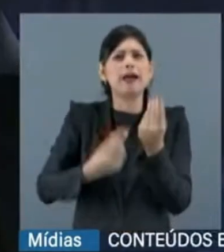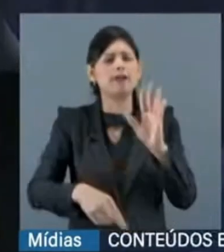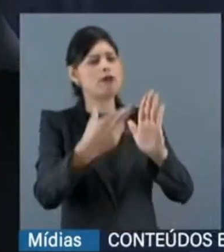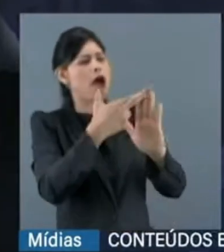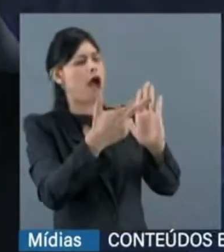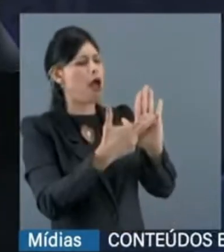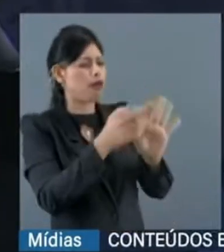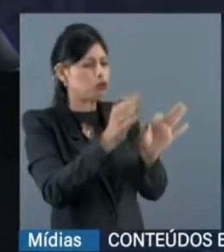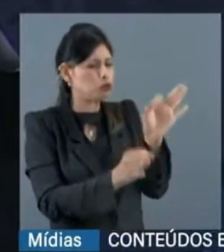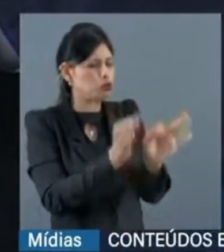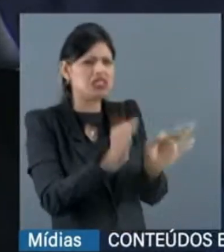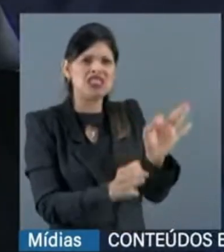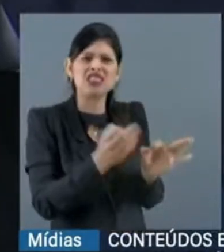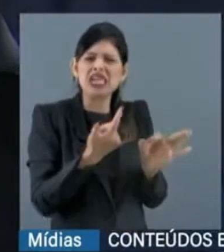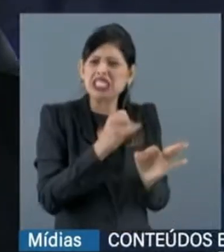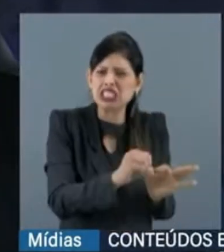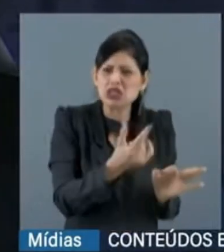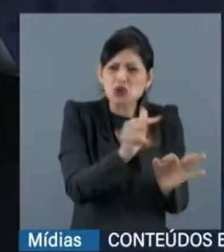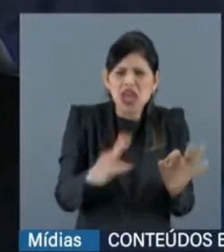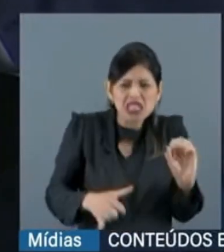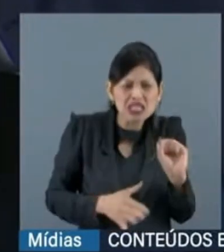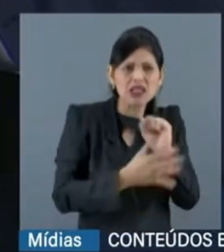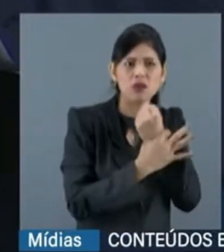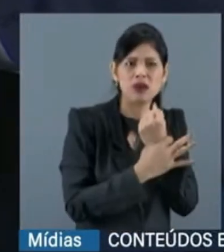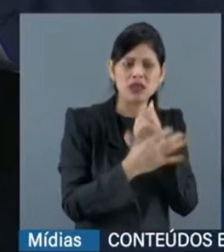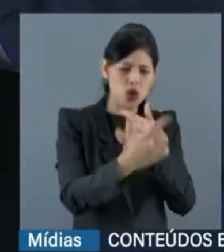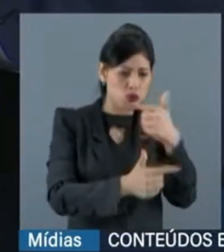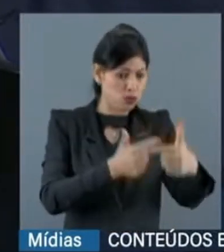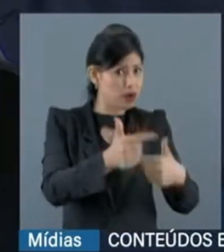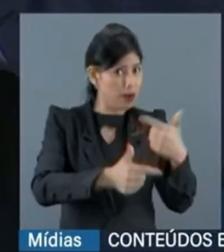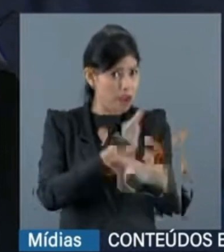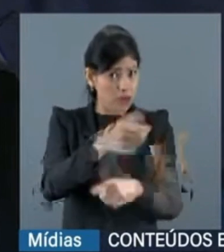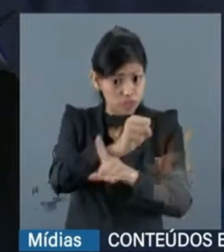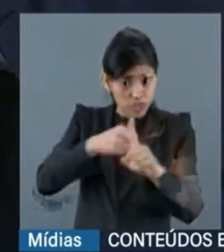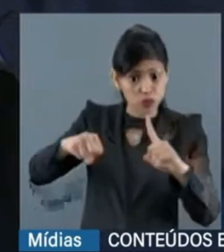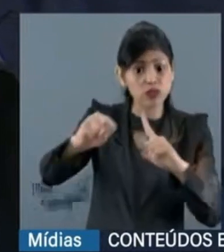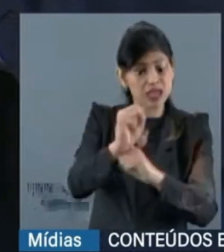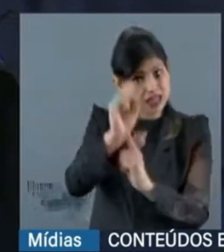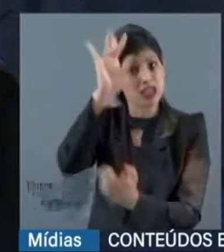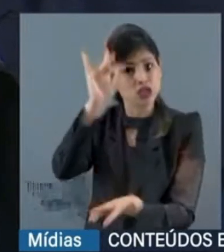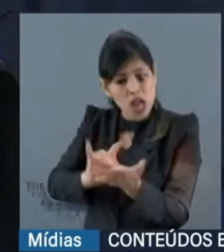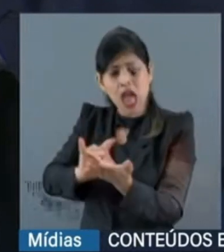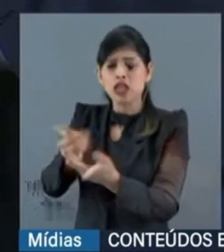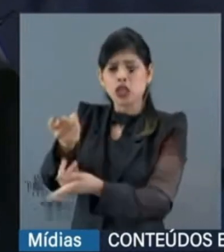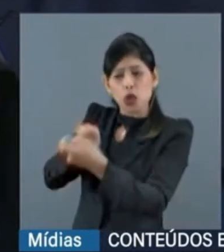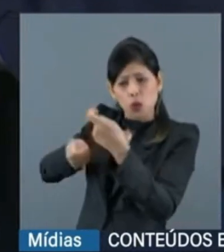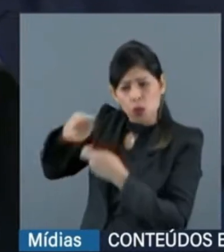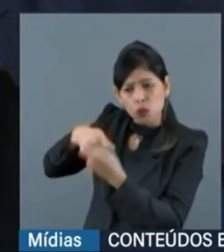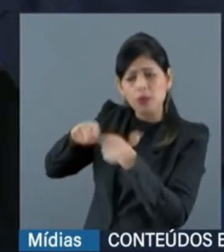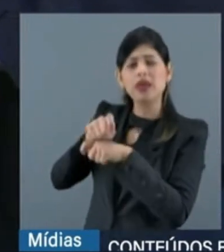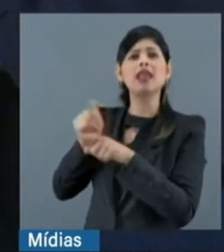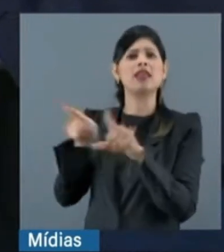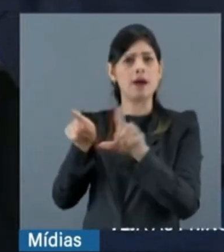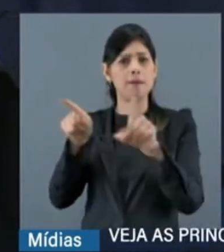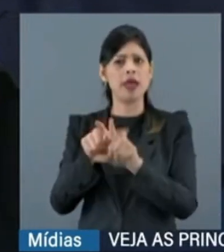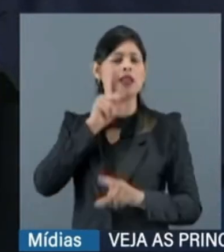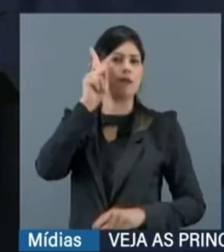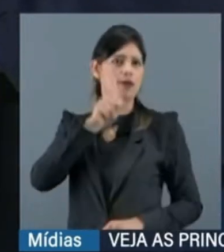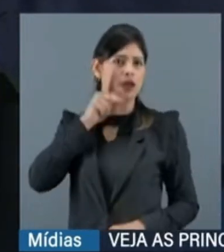isso traz insegurança ao funcionamento da sociedade, da economia e da